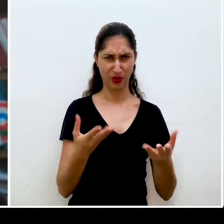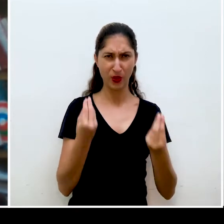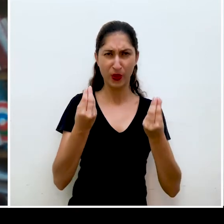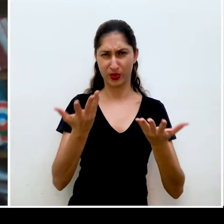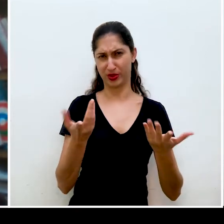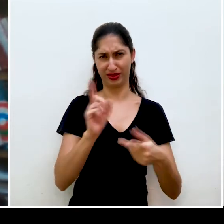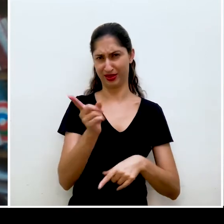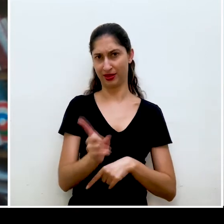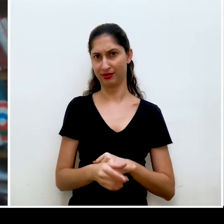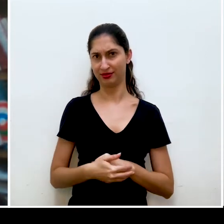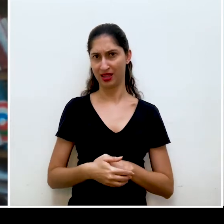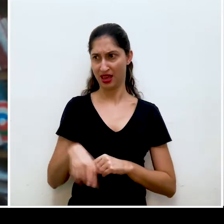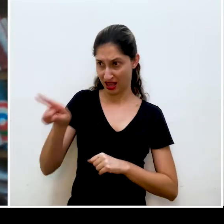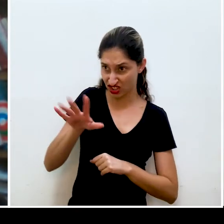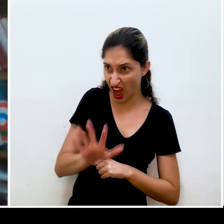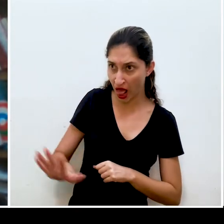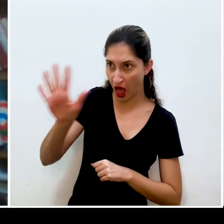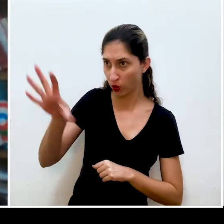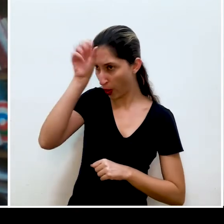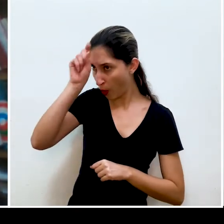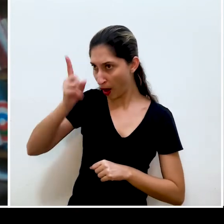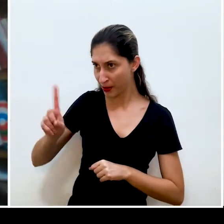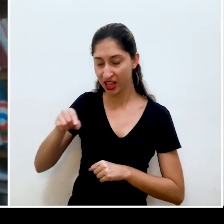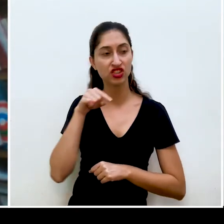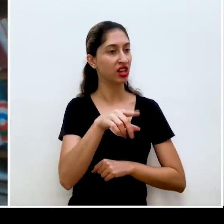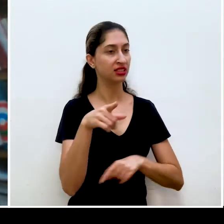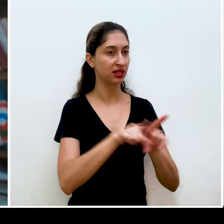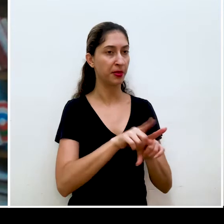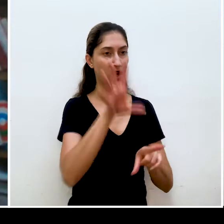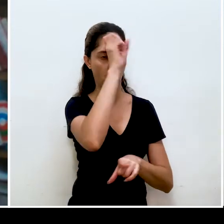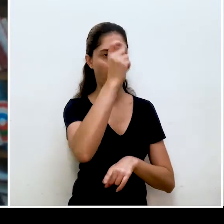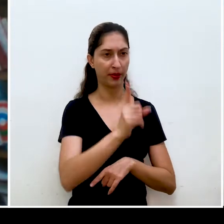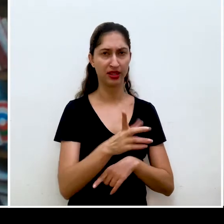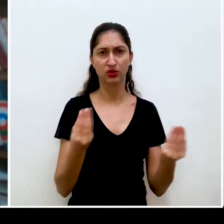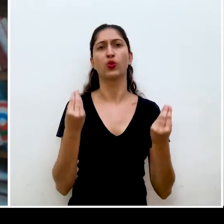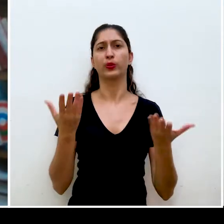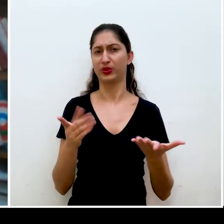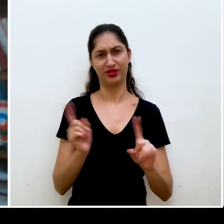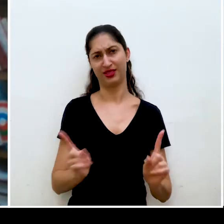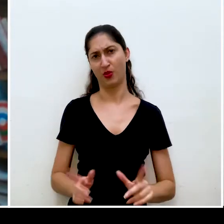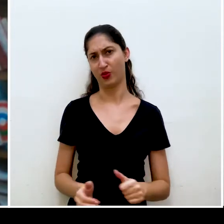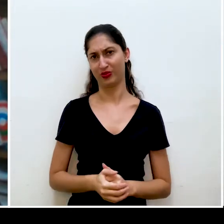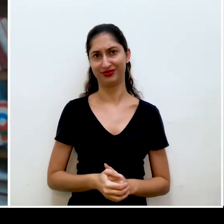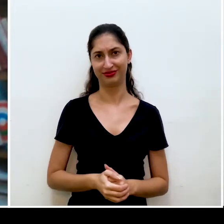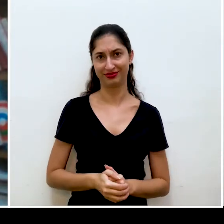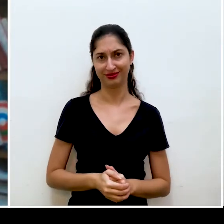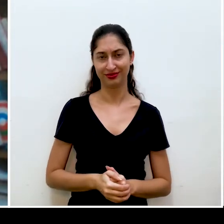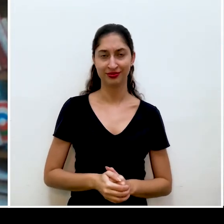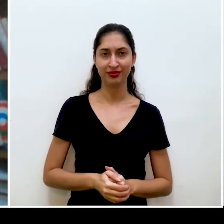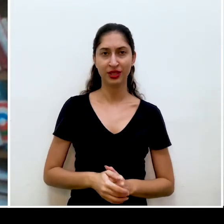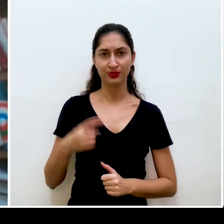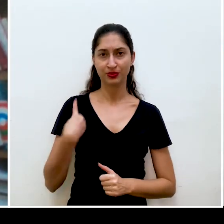alunos regulares não aprendem, tem justificativa para os outros não aprenderem. Não. É isso.